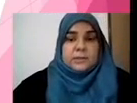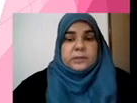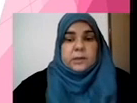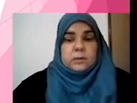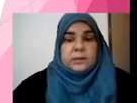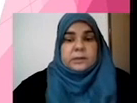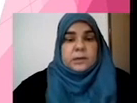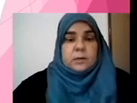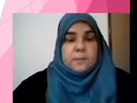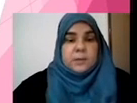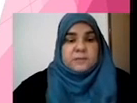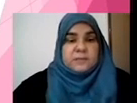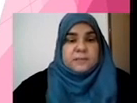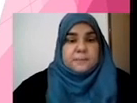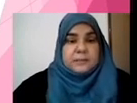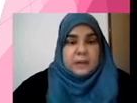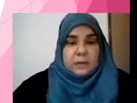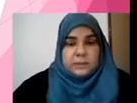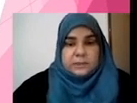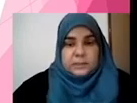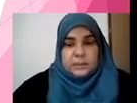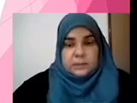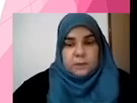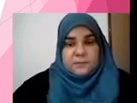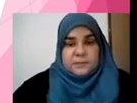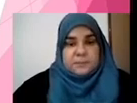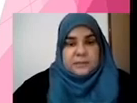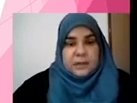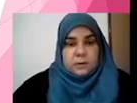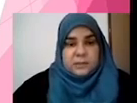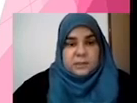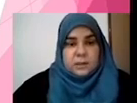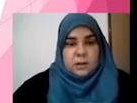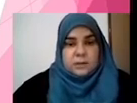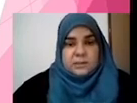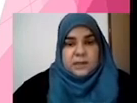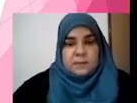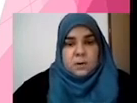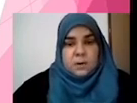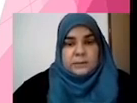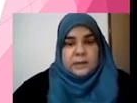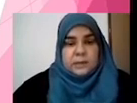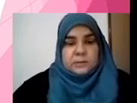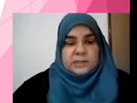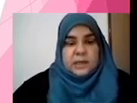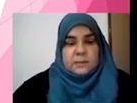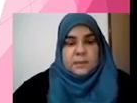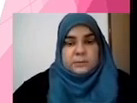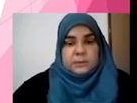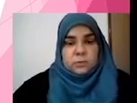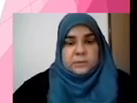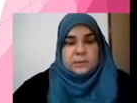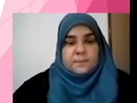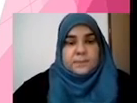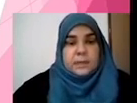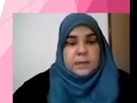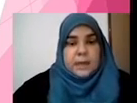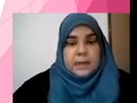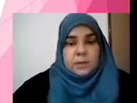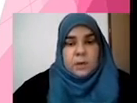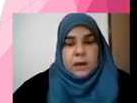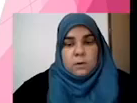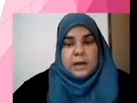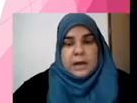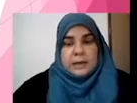eu tenho triângulo retângulo, eu posso fazer Pitágoras. Então, eu fiz Pitágoras aqui, ó. CM ao quadrado, CM é a hipotenusa,